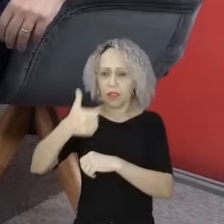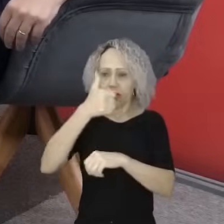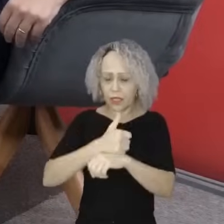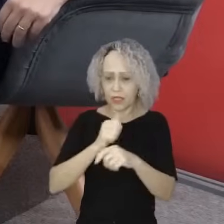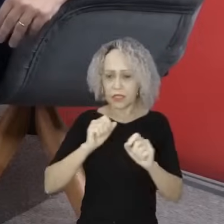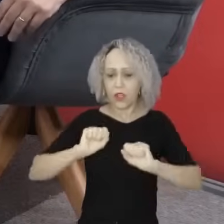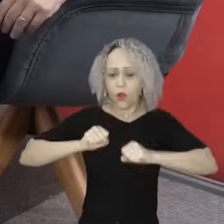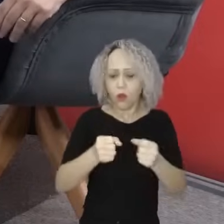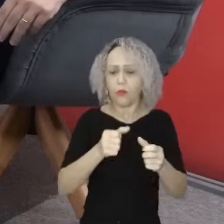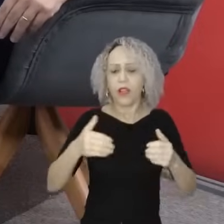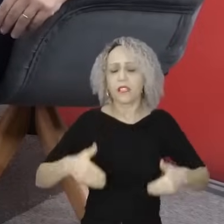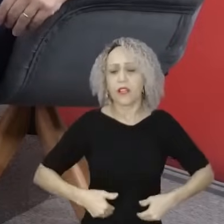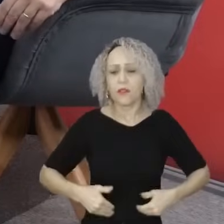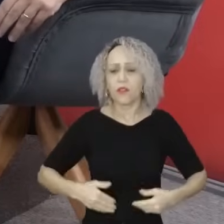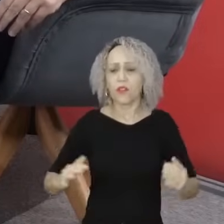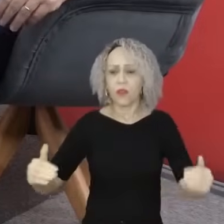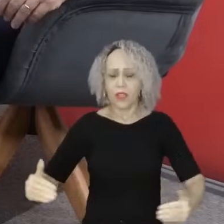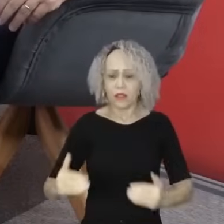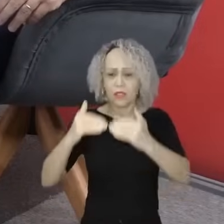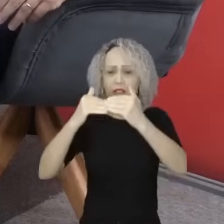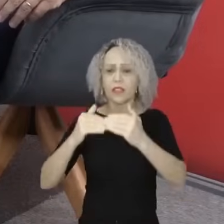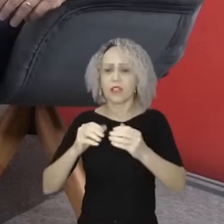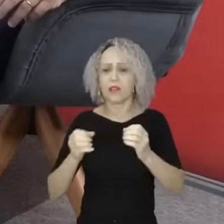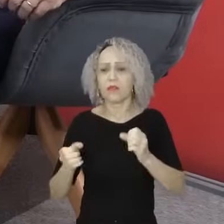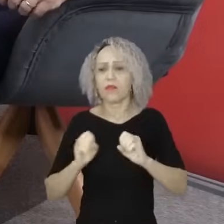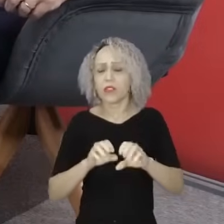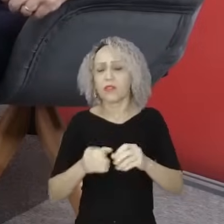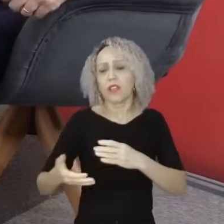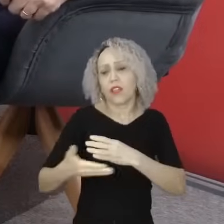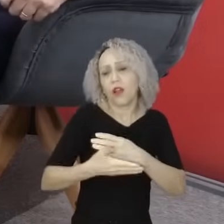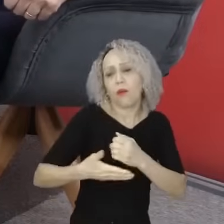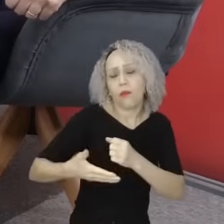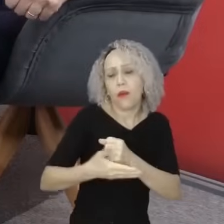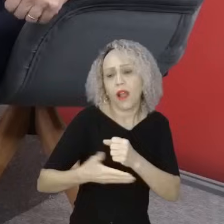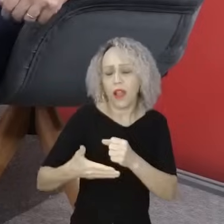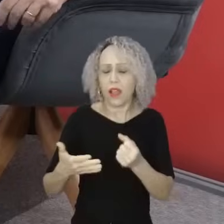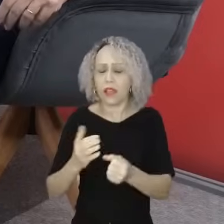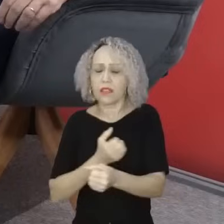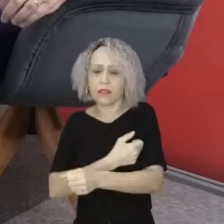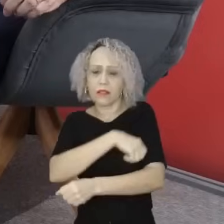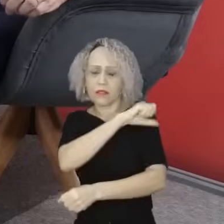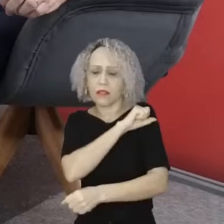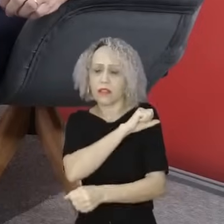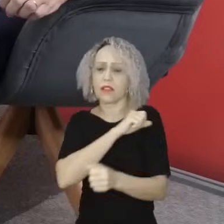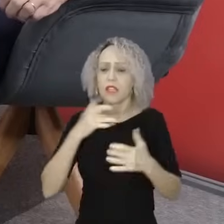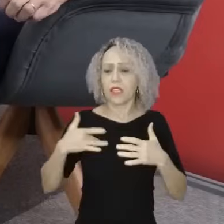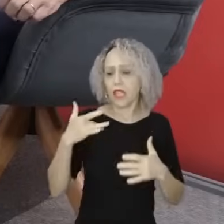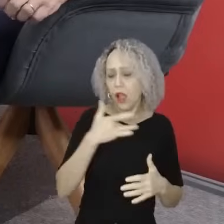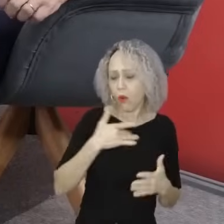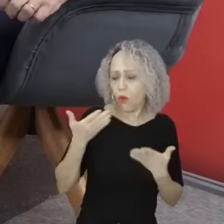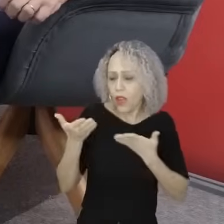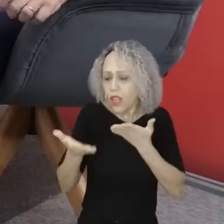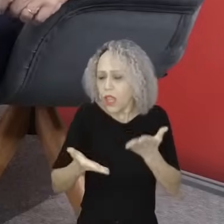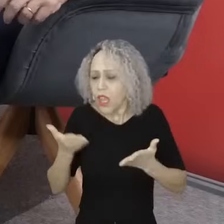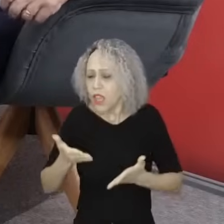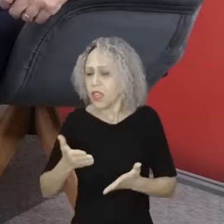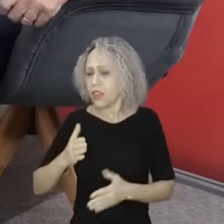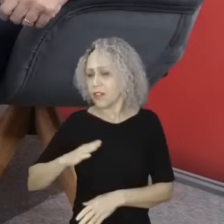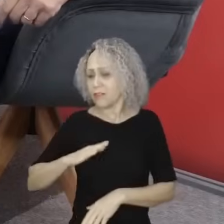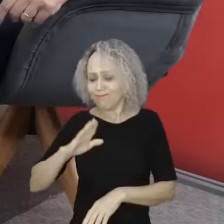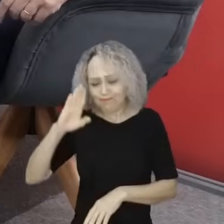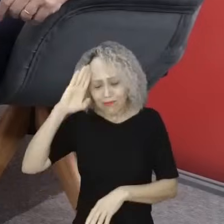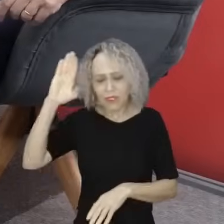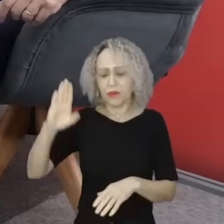fome, redução das desigualdades, educação básica, saúde, atenção primária especializada, a